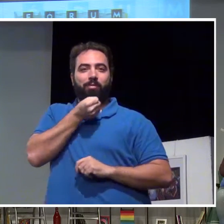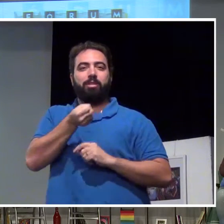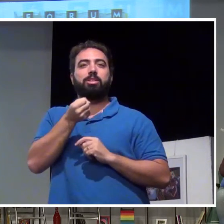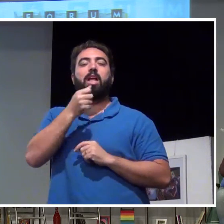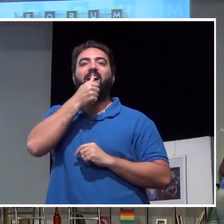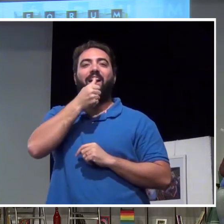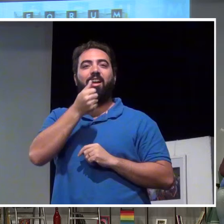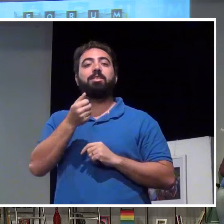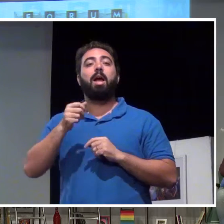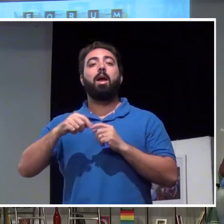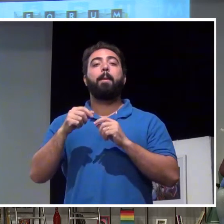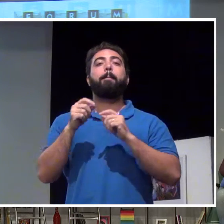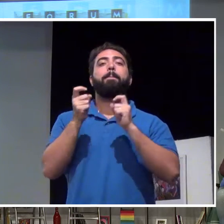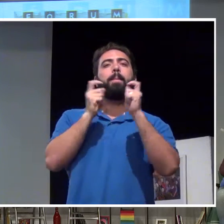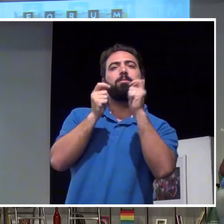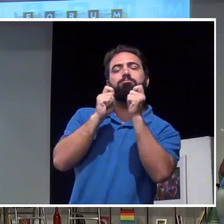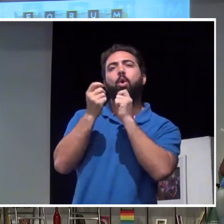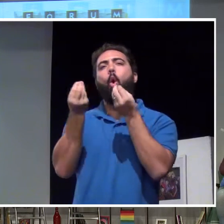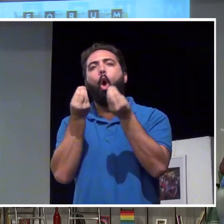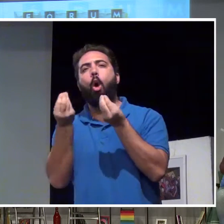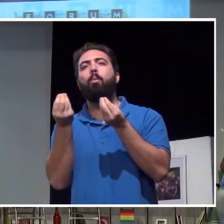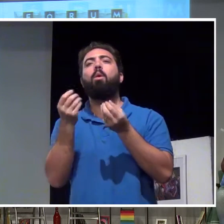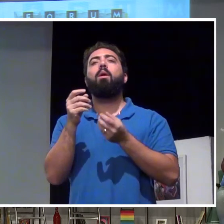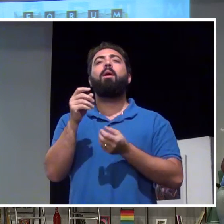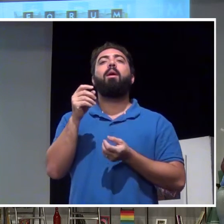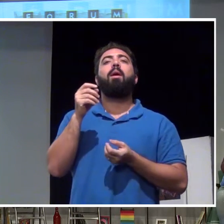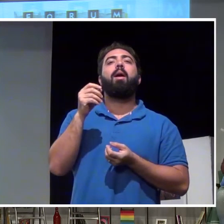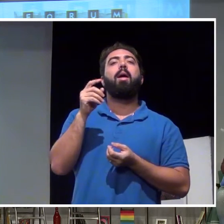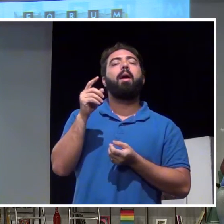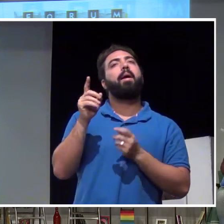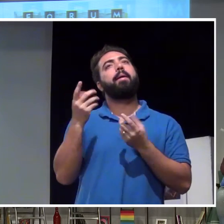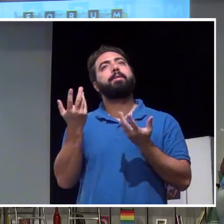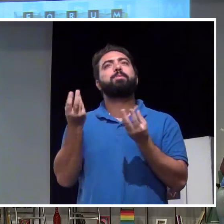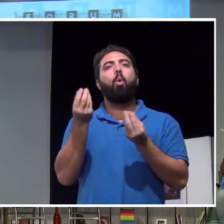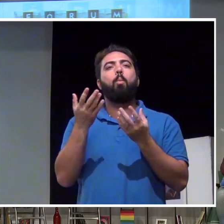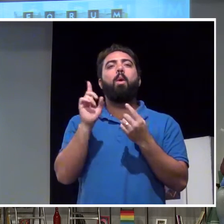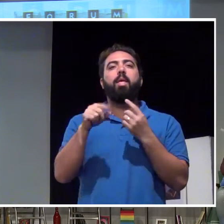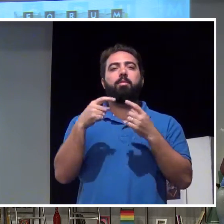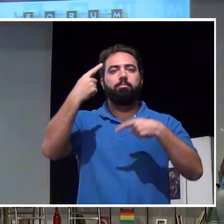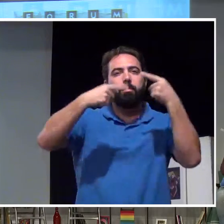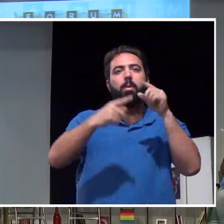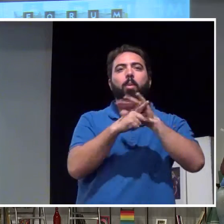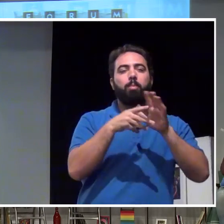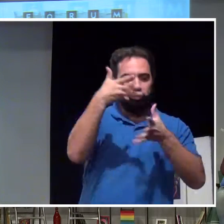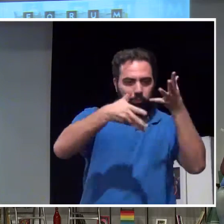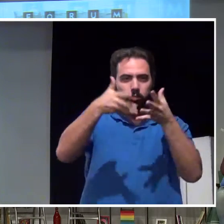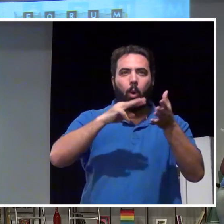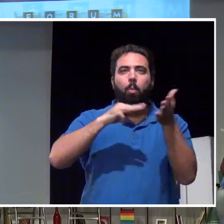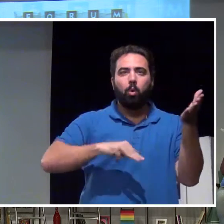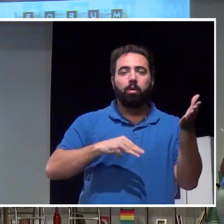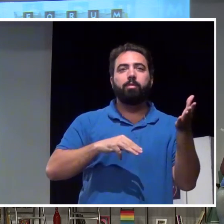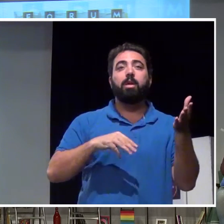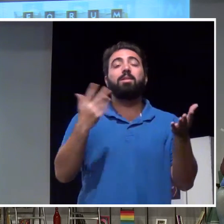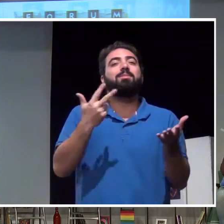o Tiago Reis vai aprofundar o debate que ela fez em monografia. E não tinha como não ser